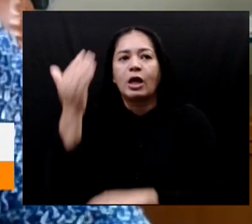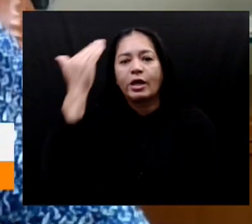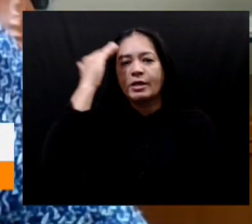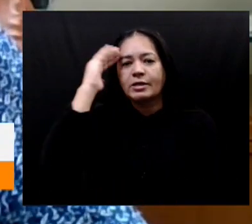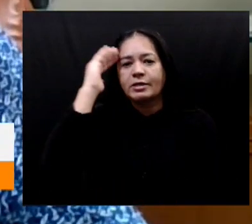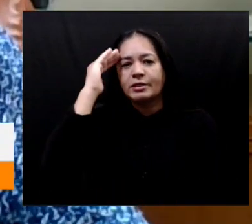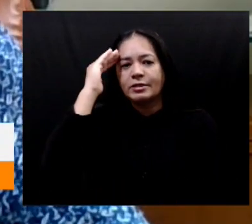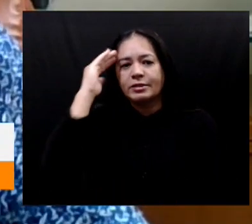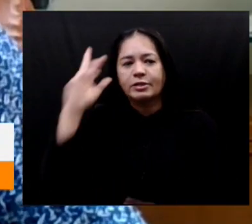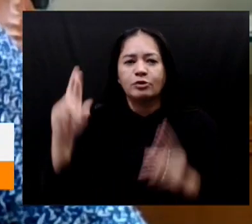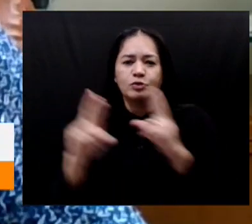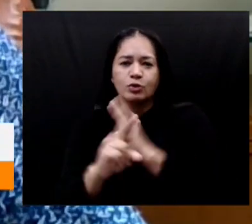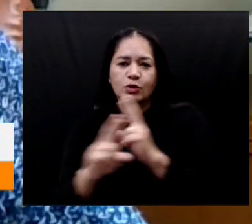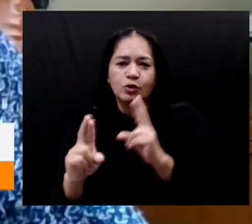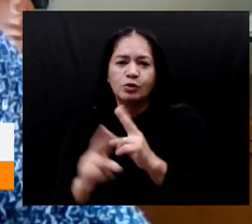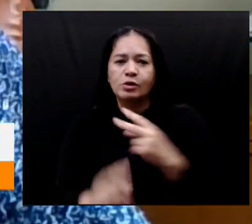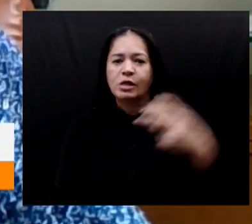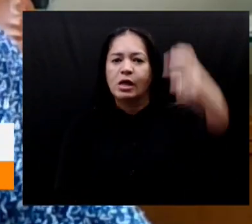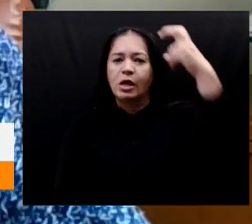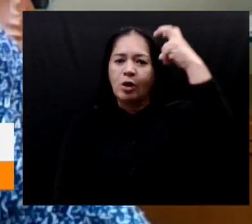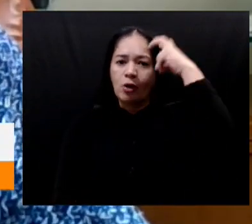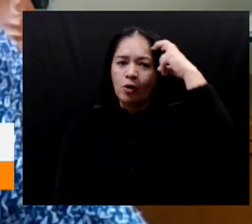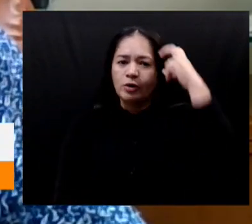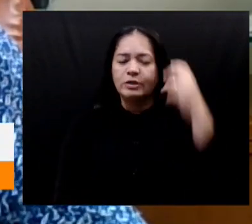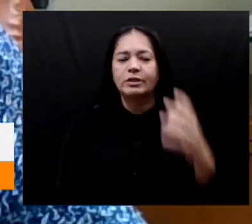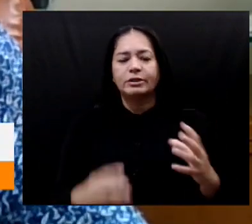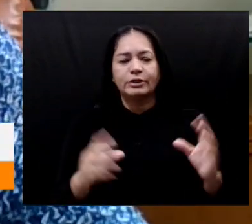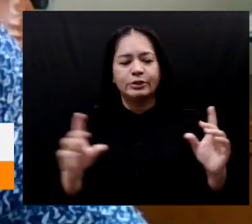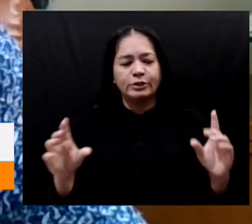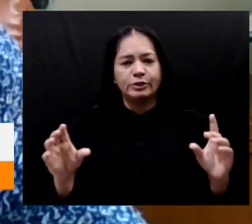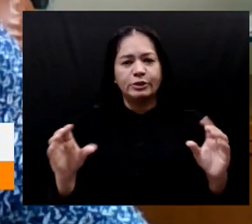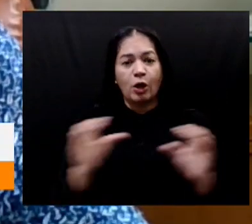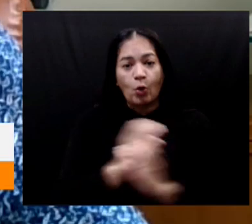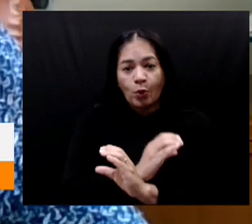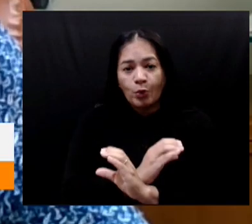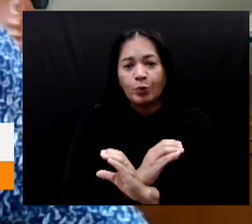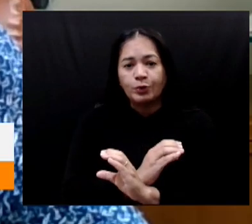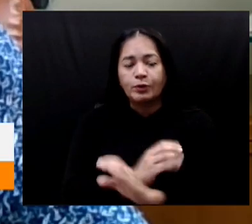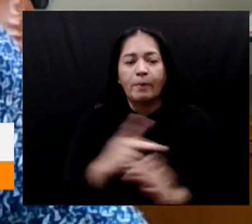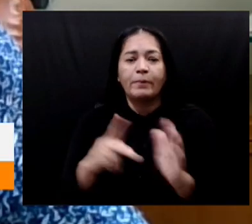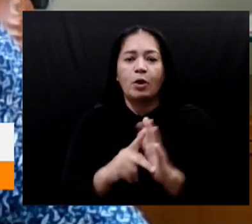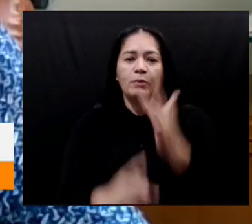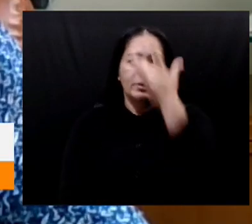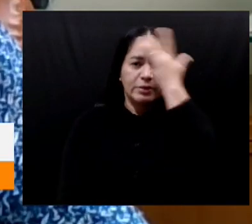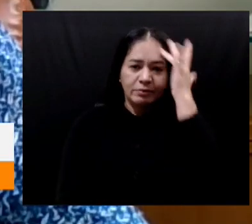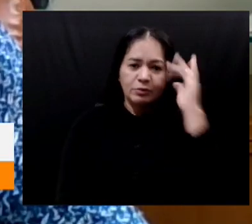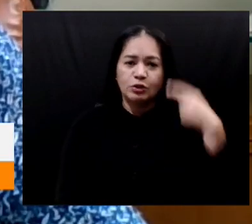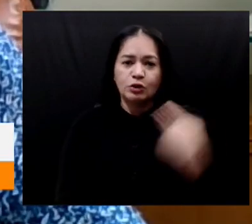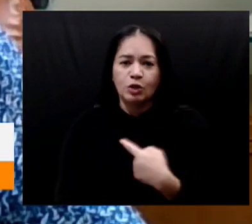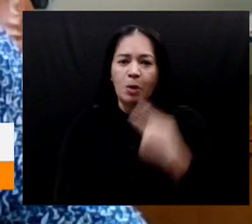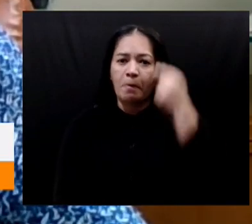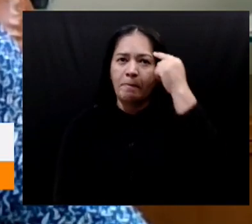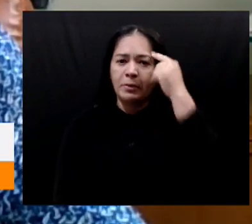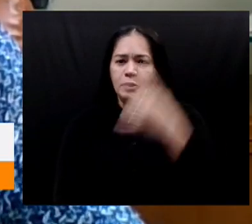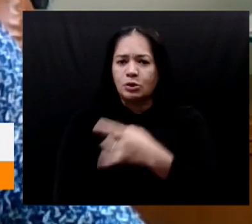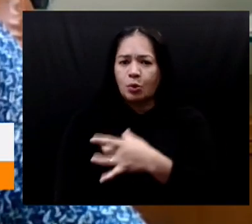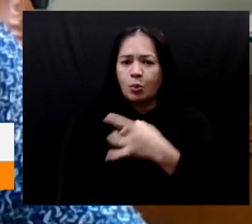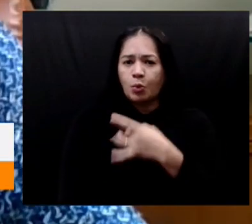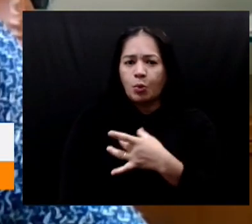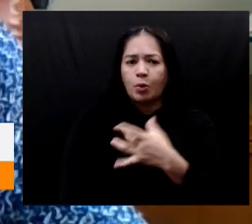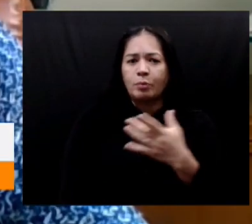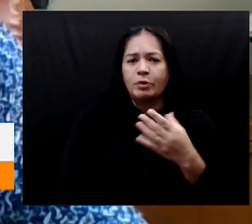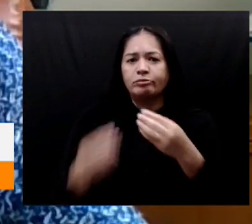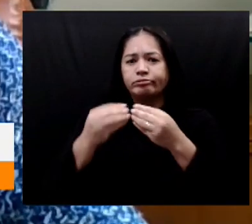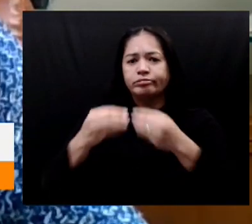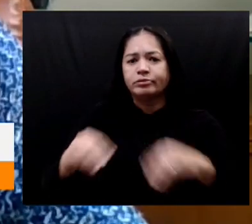da cultura e da coletividade. Então, a gente pensar o medo de fracasso é também pensar a história